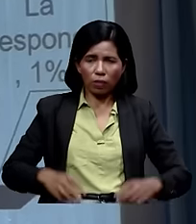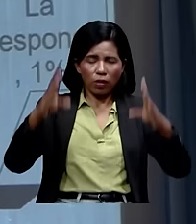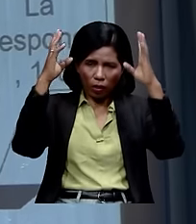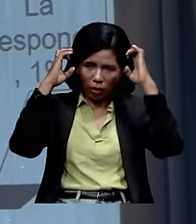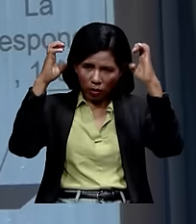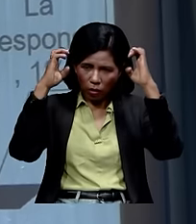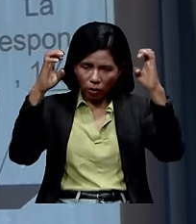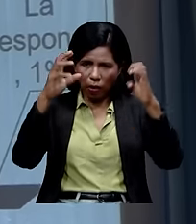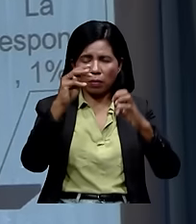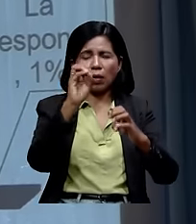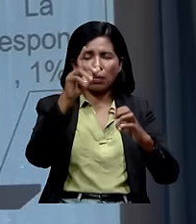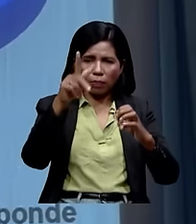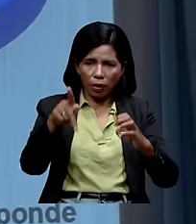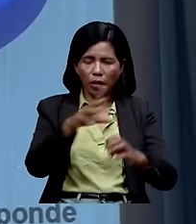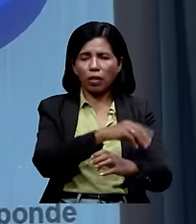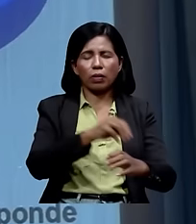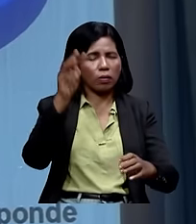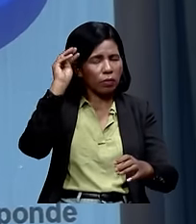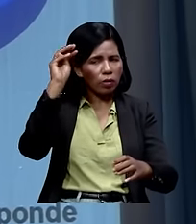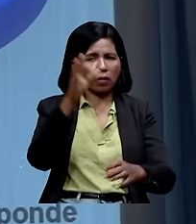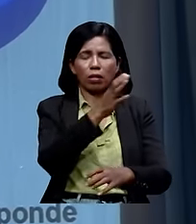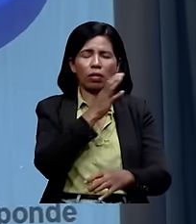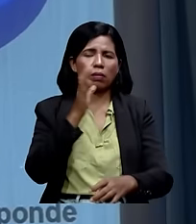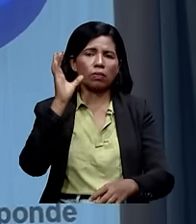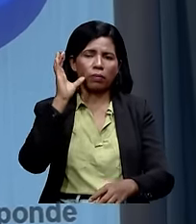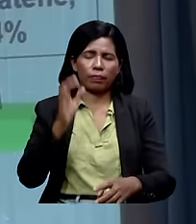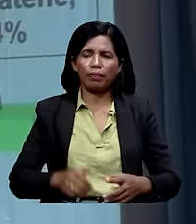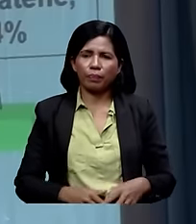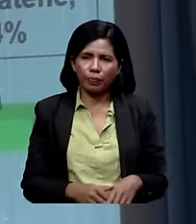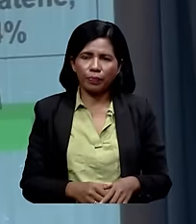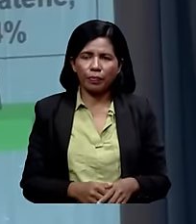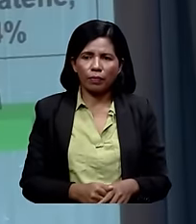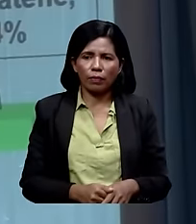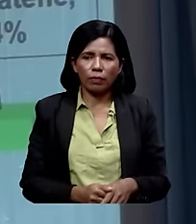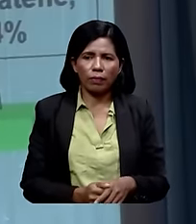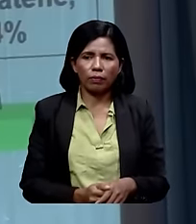educação obras públicas no ministeru agricultura. Equipa Cobertura, GMN.